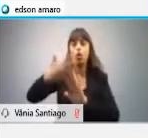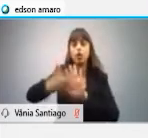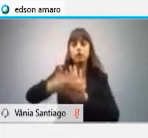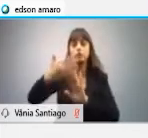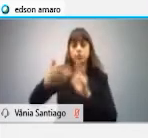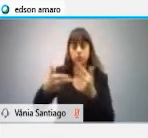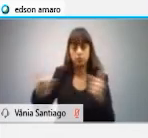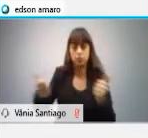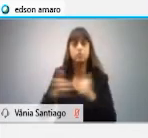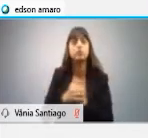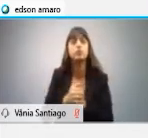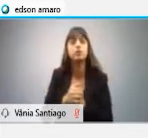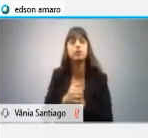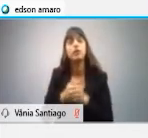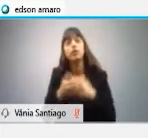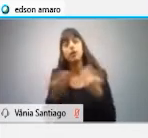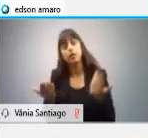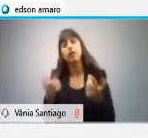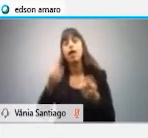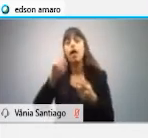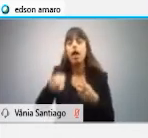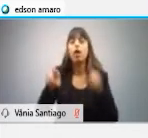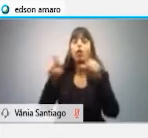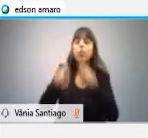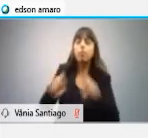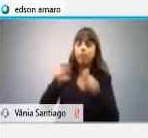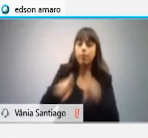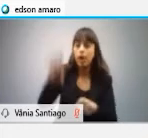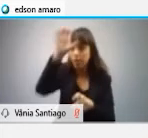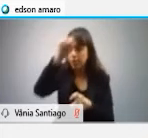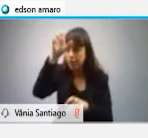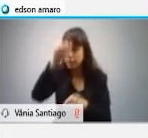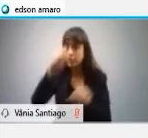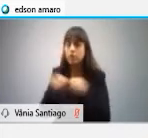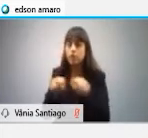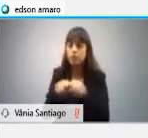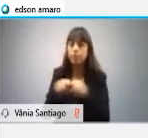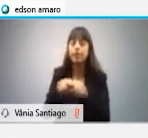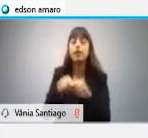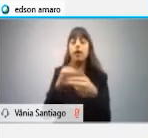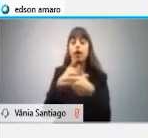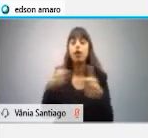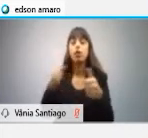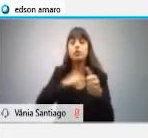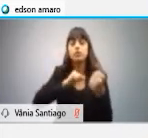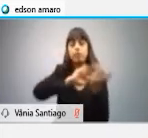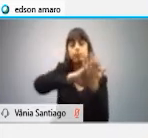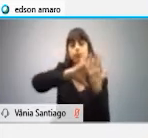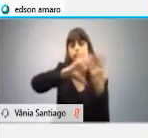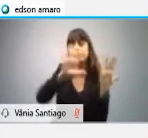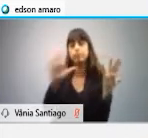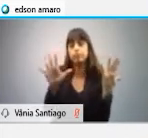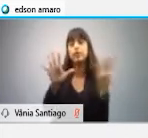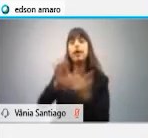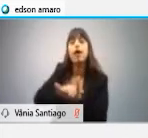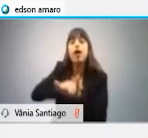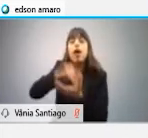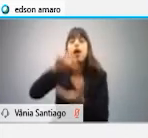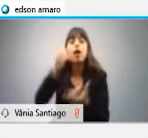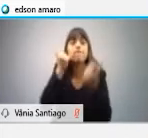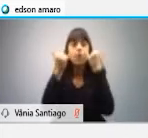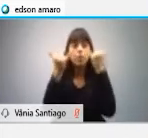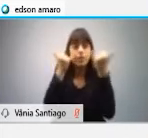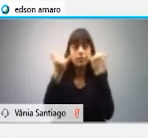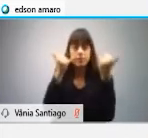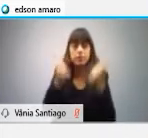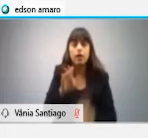algoritmo de machine learning, deep learning? É só o grau de complexidade, que é bem maior no deep learning. E a relação entre Big Data e esses dois termos pode ser